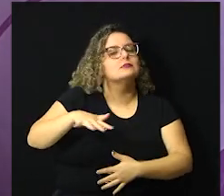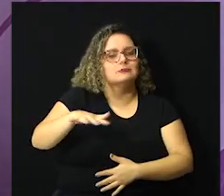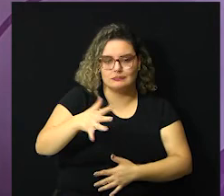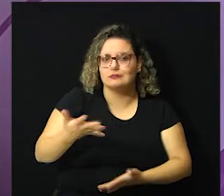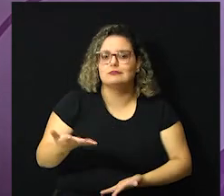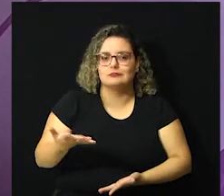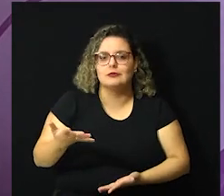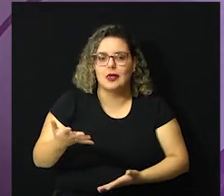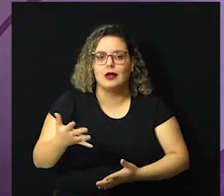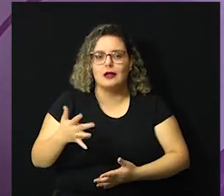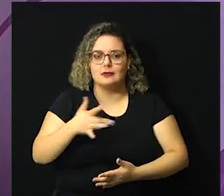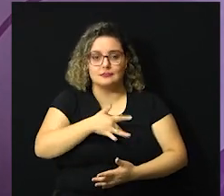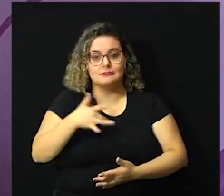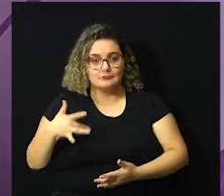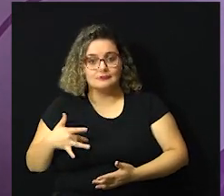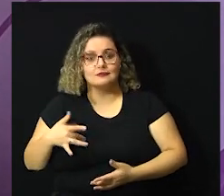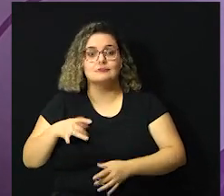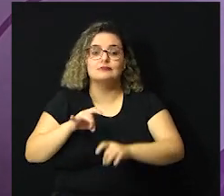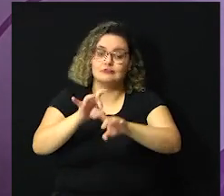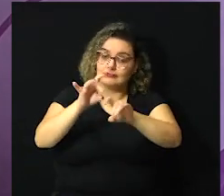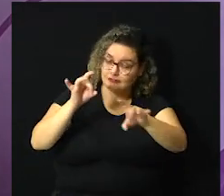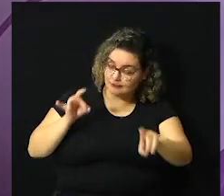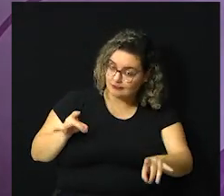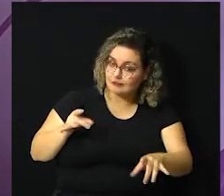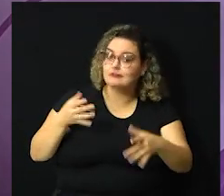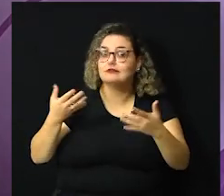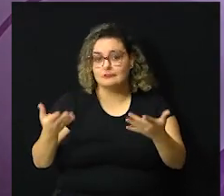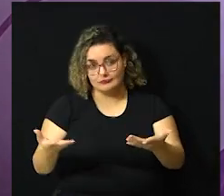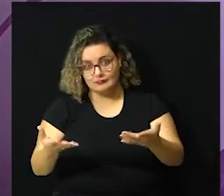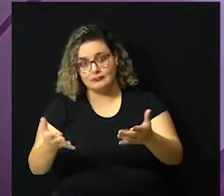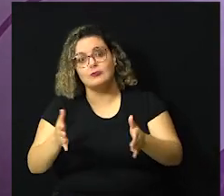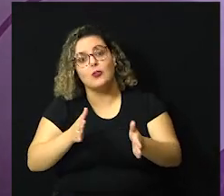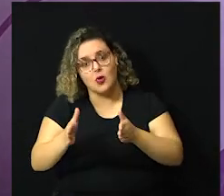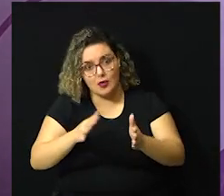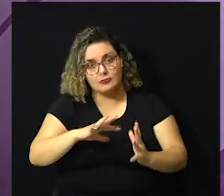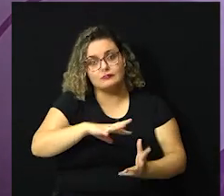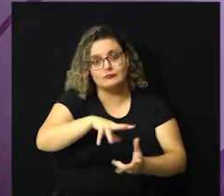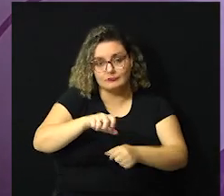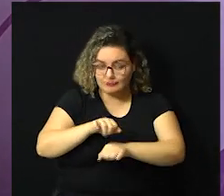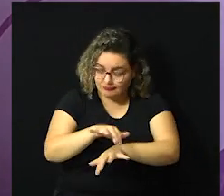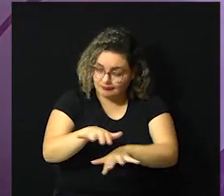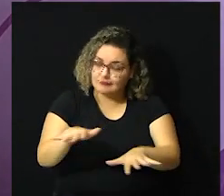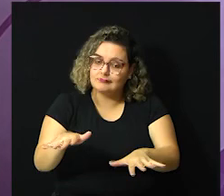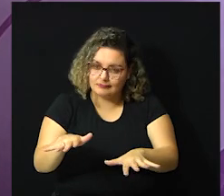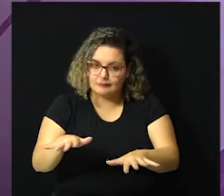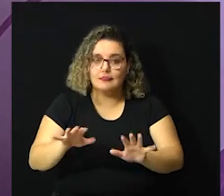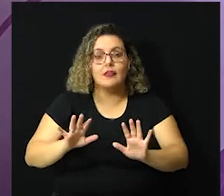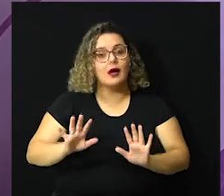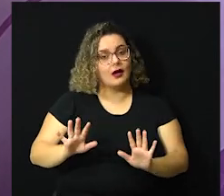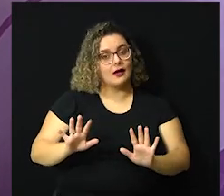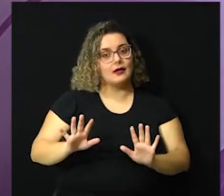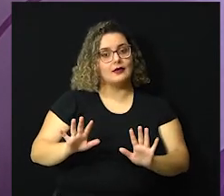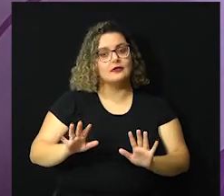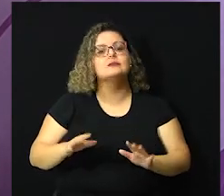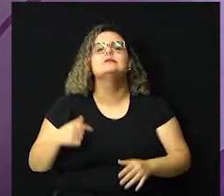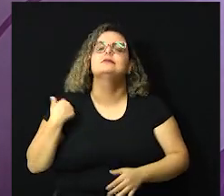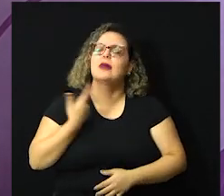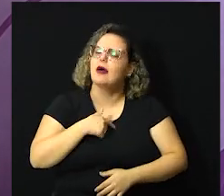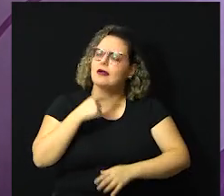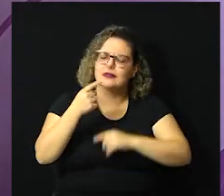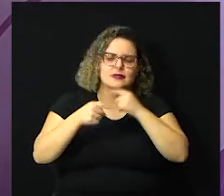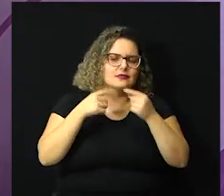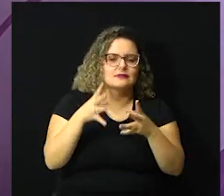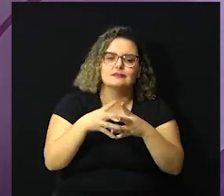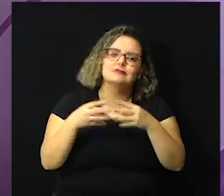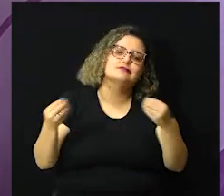ainda do sistema remoto, pela internet, por causa da pandemia de Covid-19, mas nada interfere, a gente tira